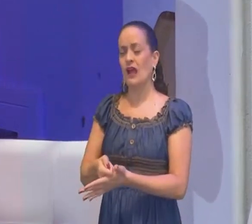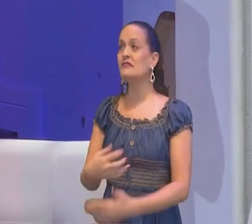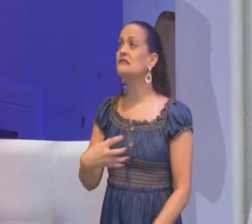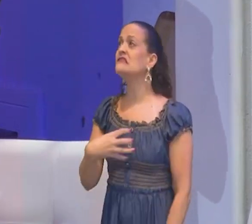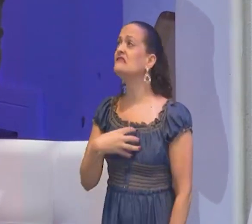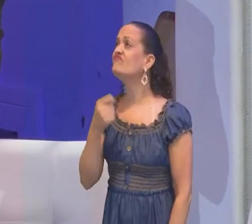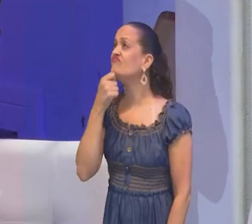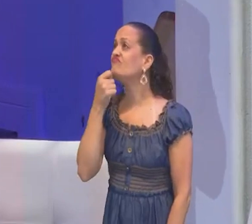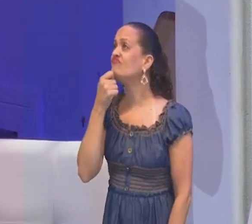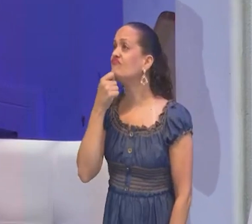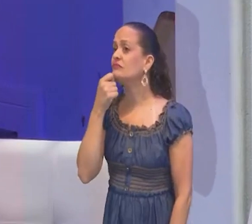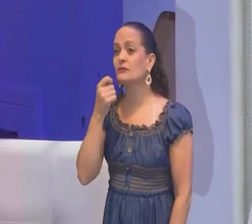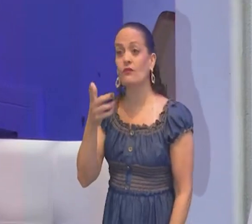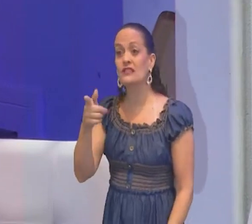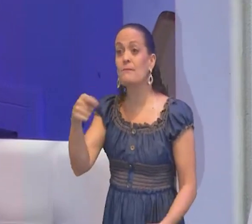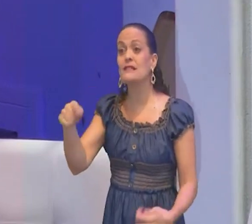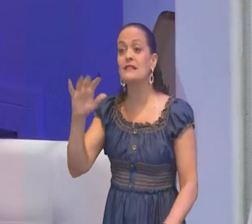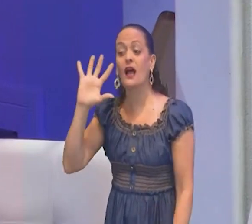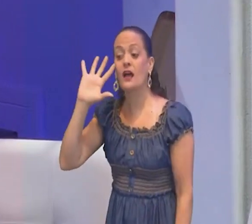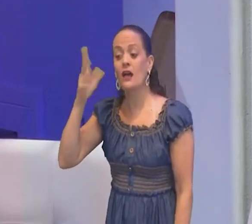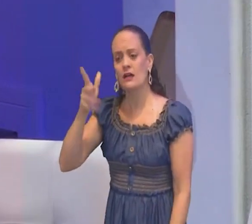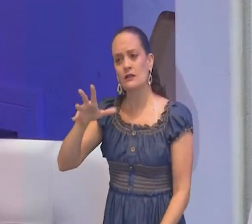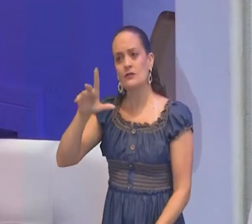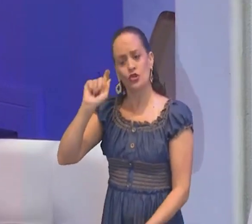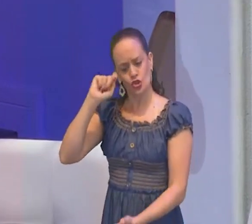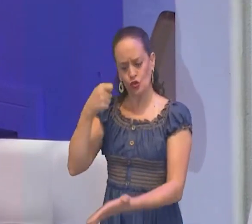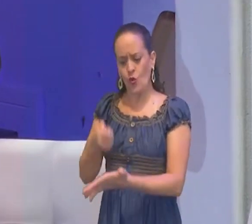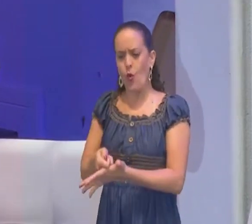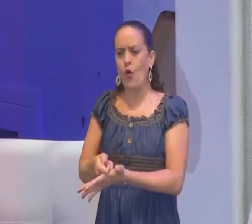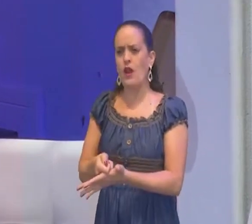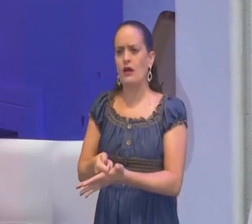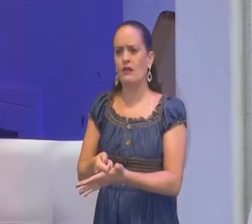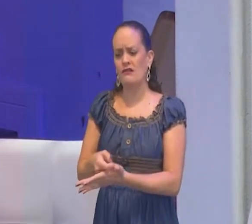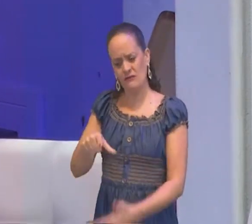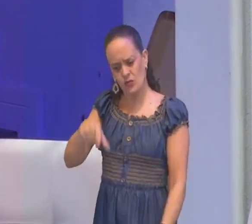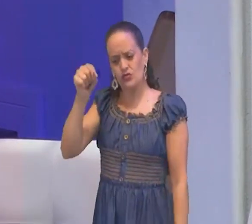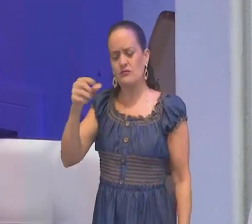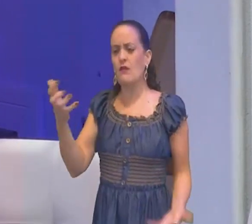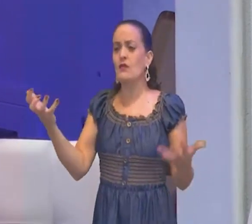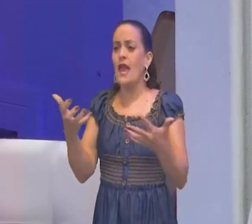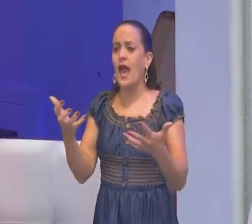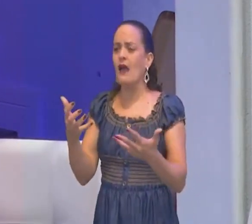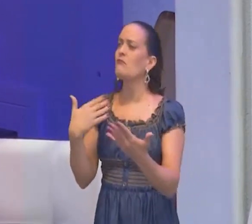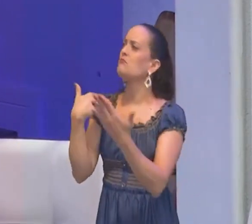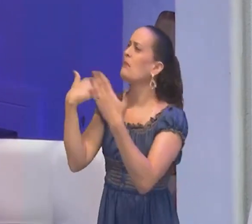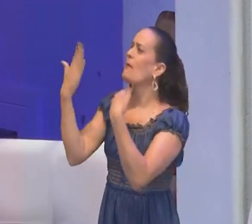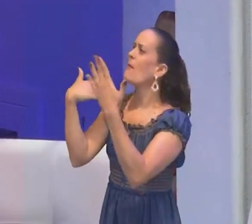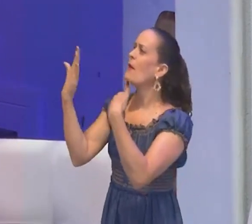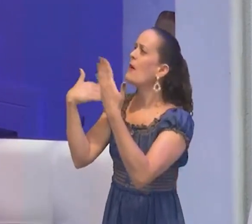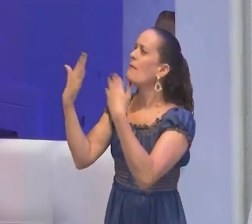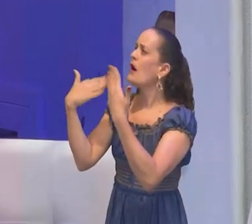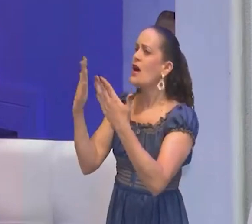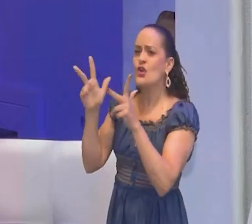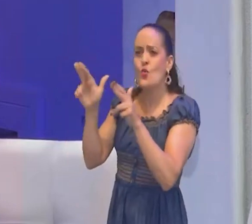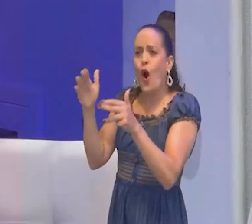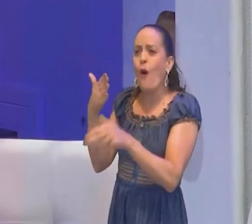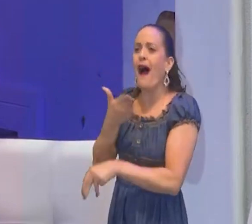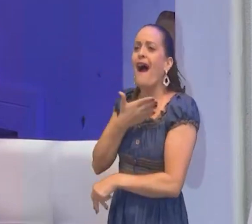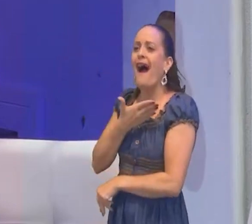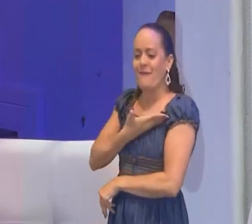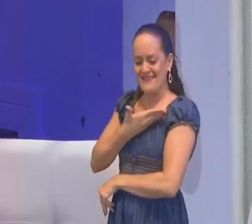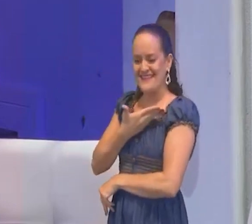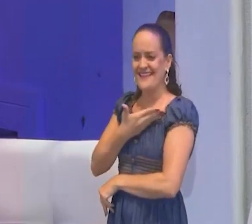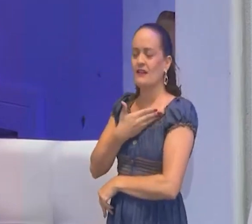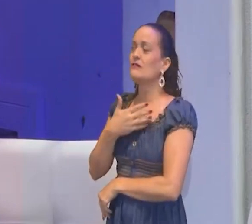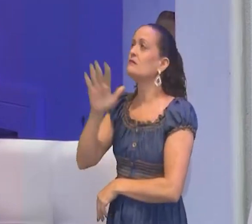com Jesus, você pode se colocar diante dele conversando, claramente, como se com um amigo conversasse, dizendo: